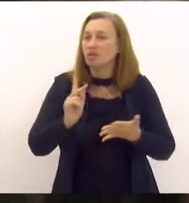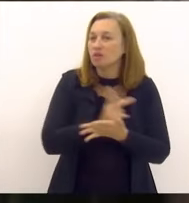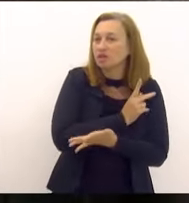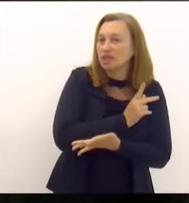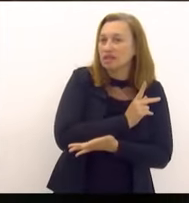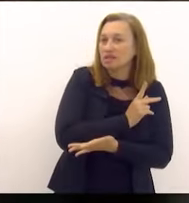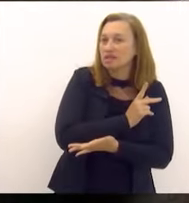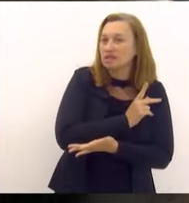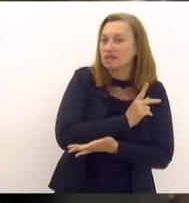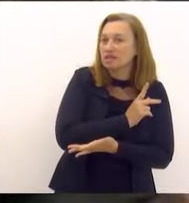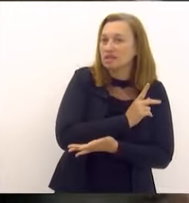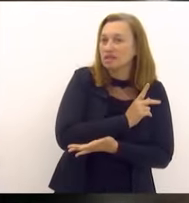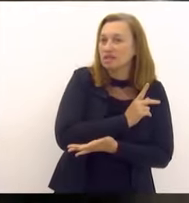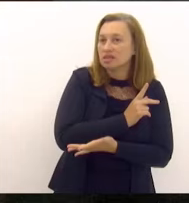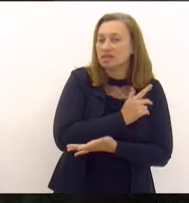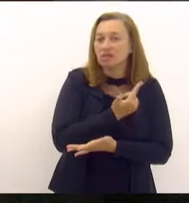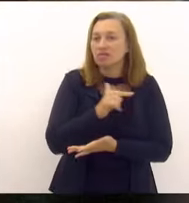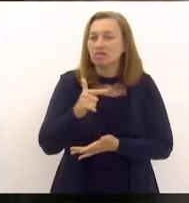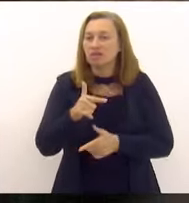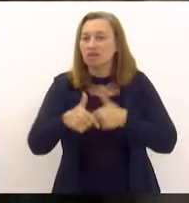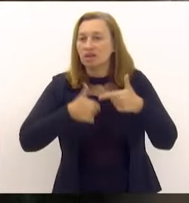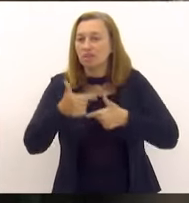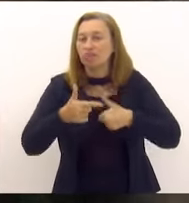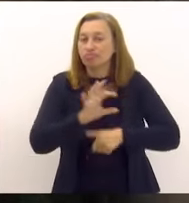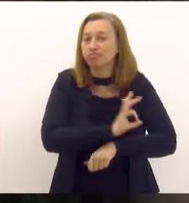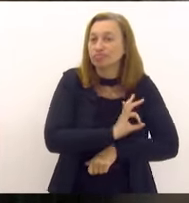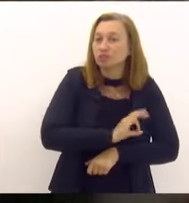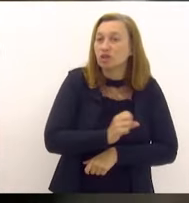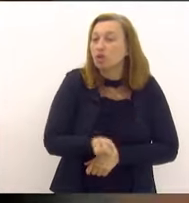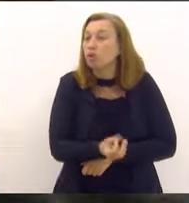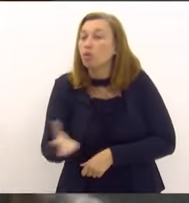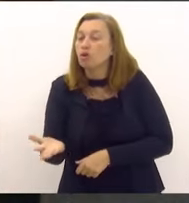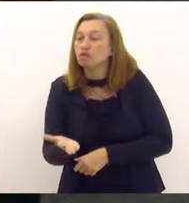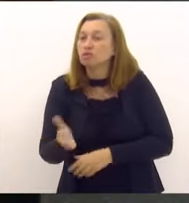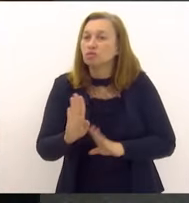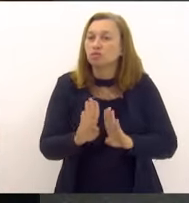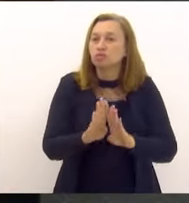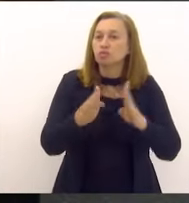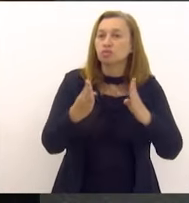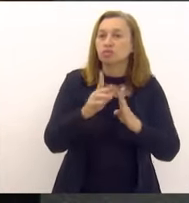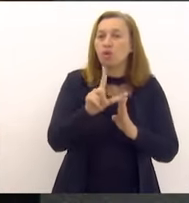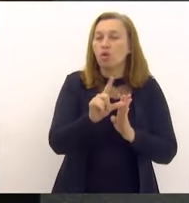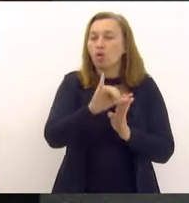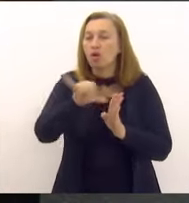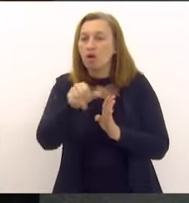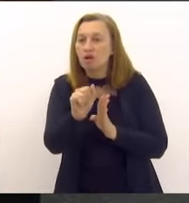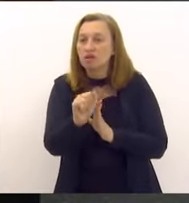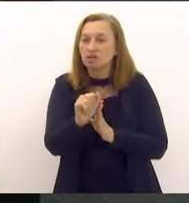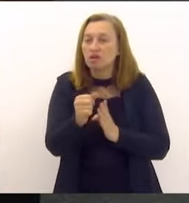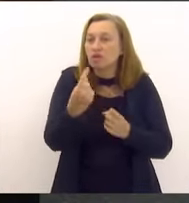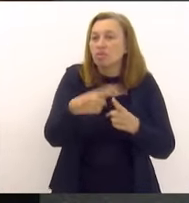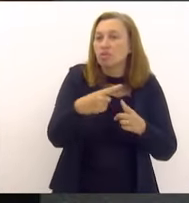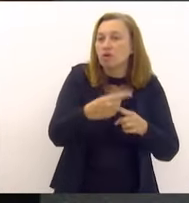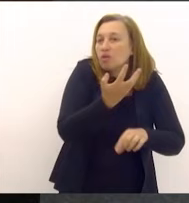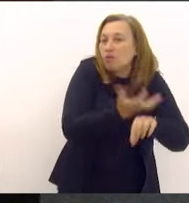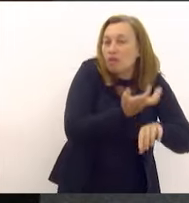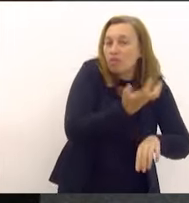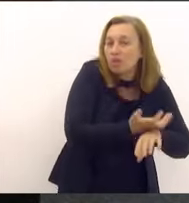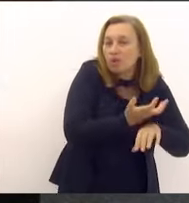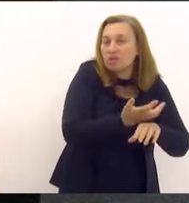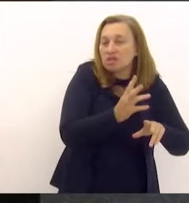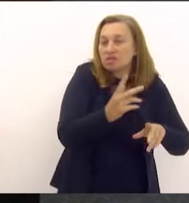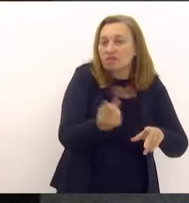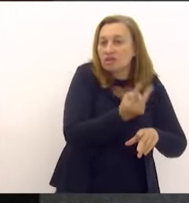elas acontecem, não tem operação policial. Quantos comércios abrem ou reabrem porque uma praça é